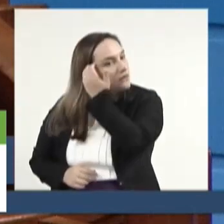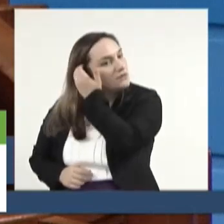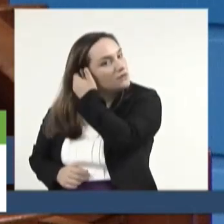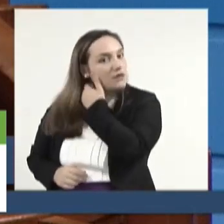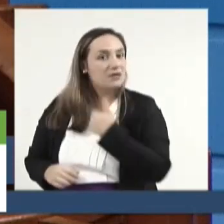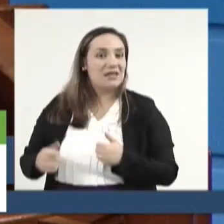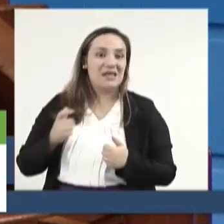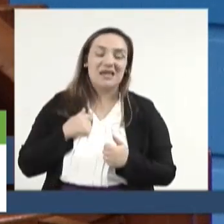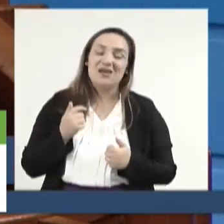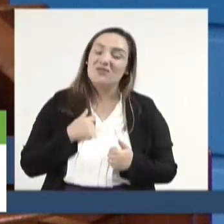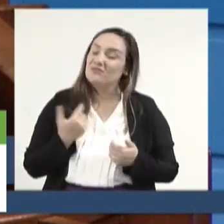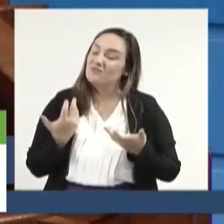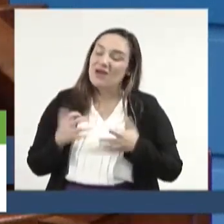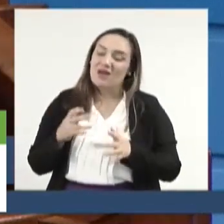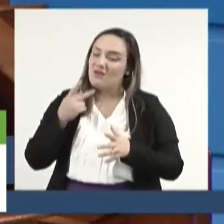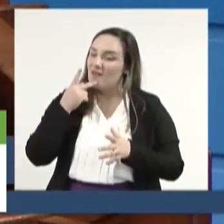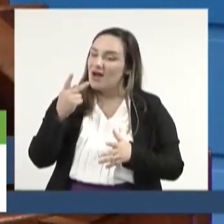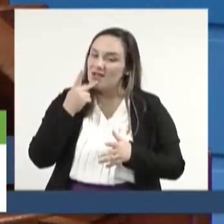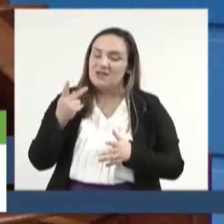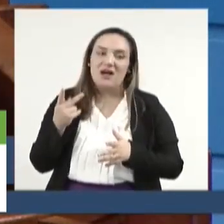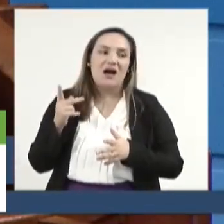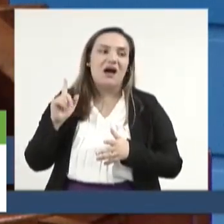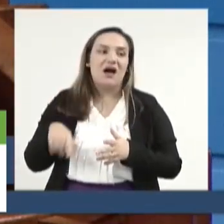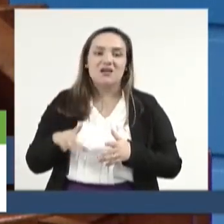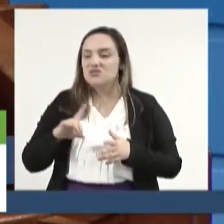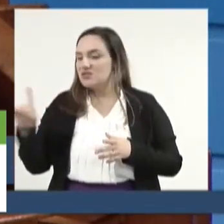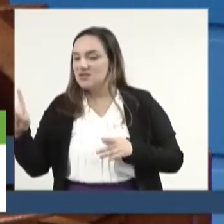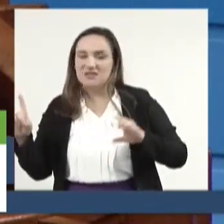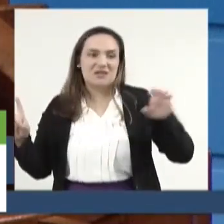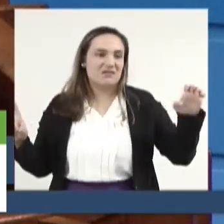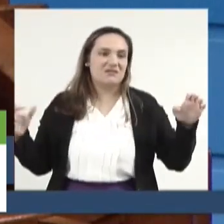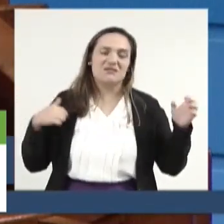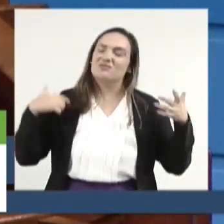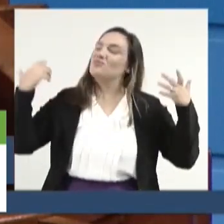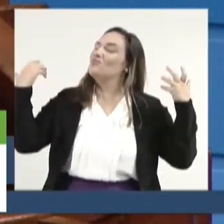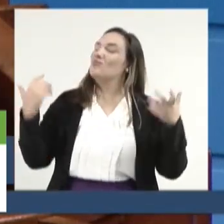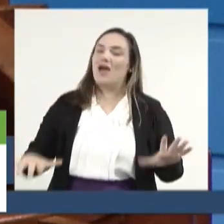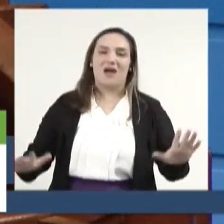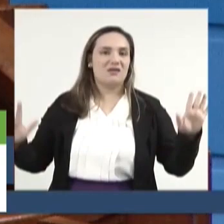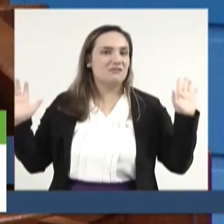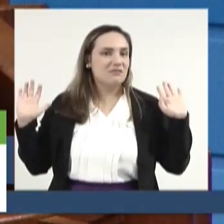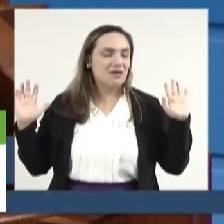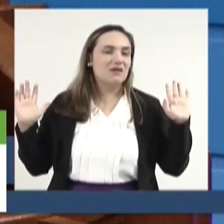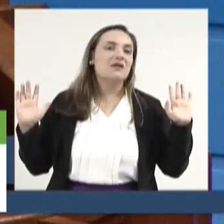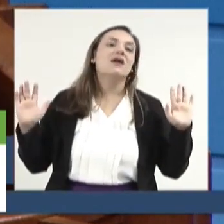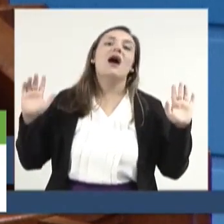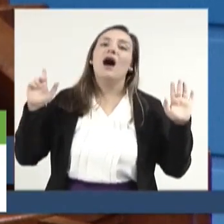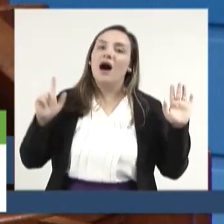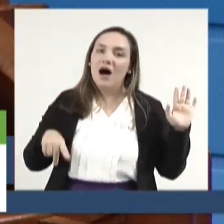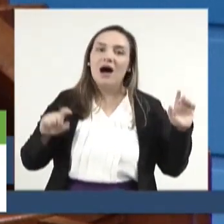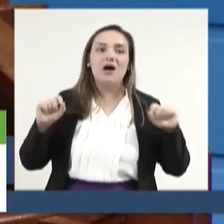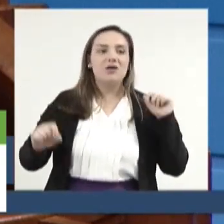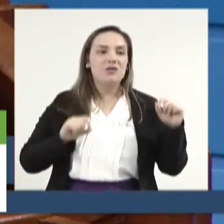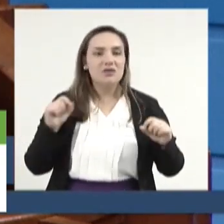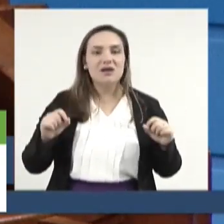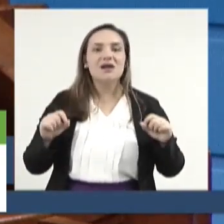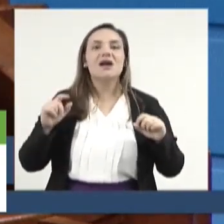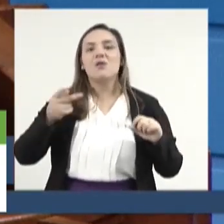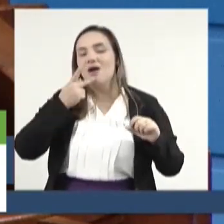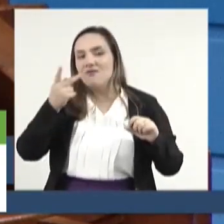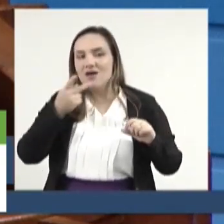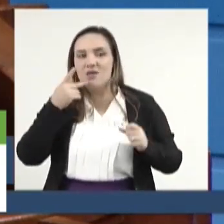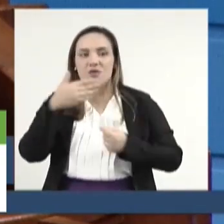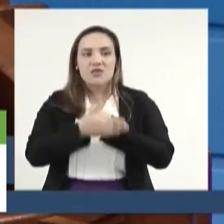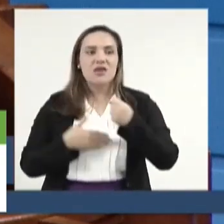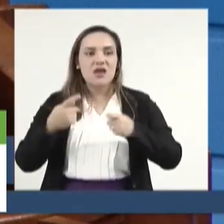deixando muito claro, de um discurso de direita ou um discurso de esquerda. Pelo contrário, é um discurso em defesa